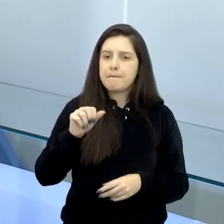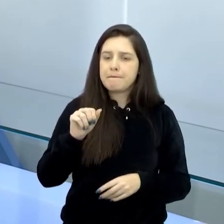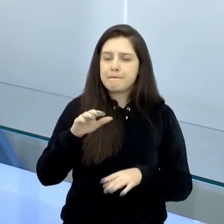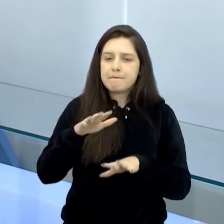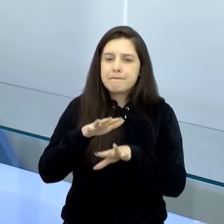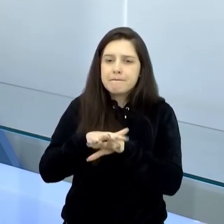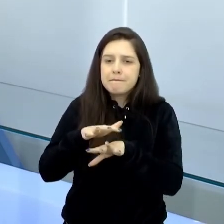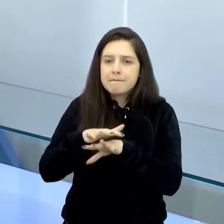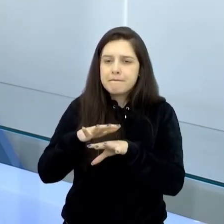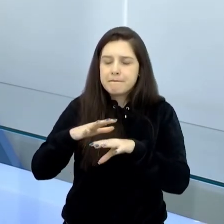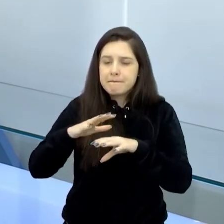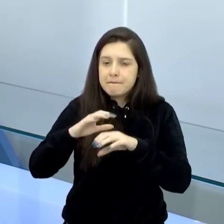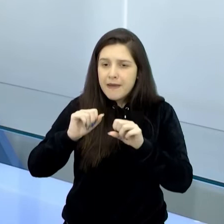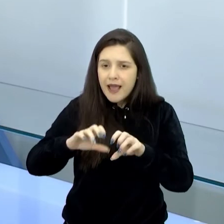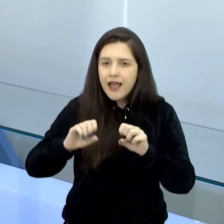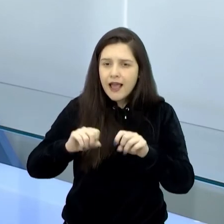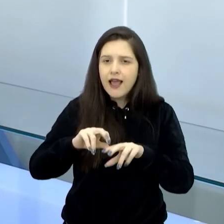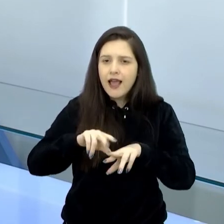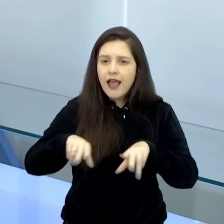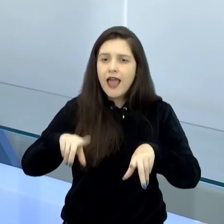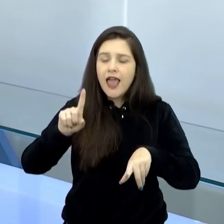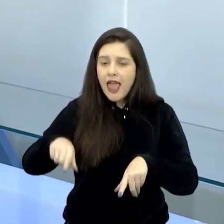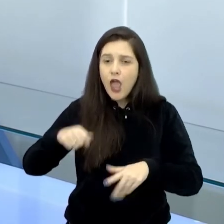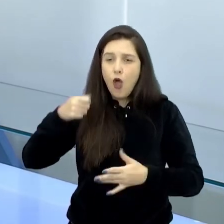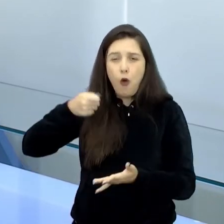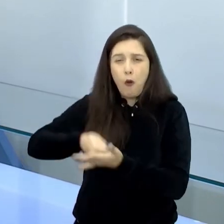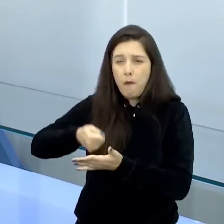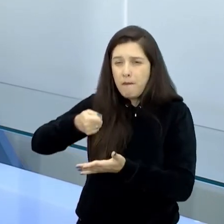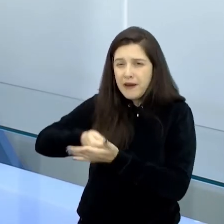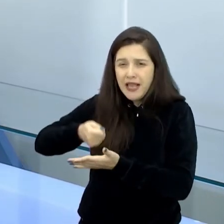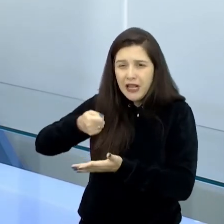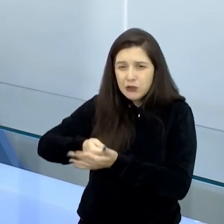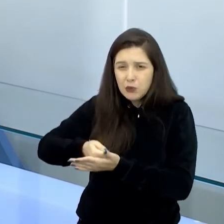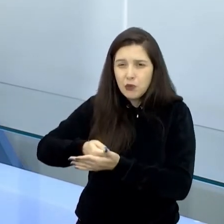no começo de uma reação é obrigatoriamente